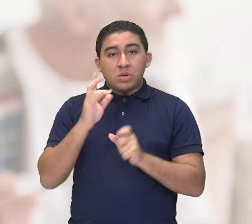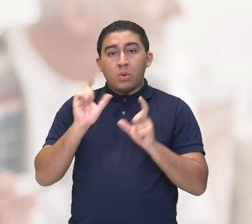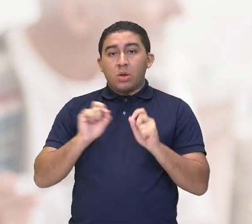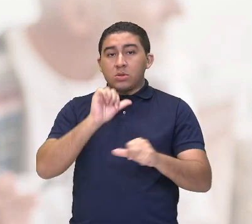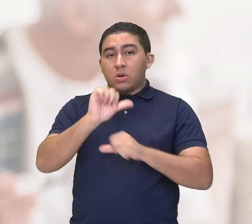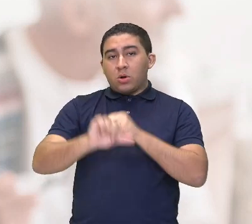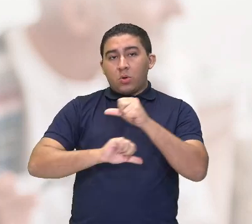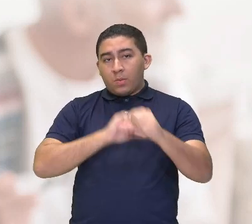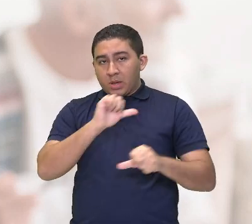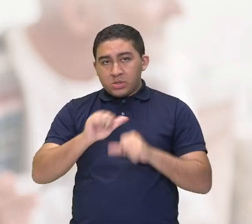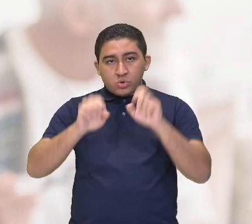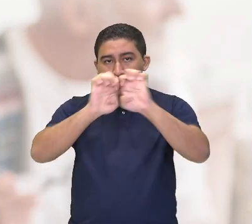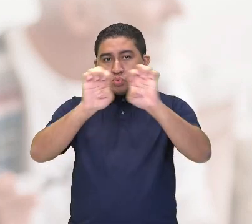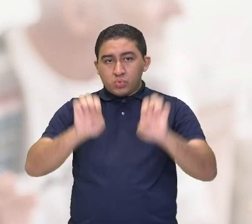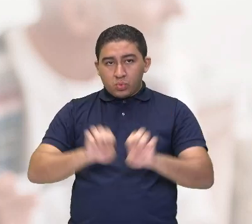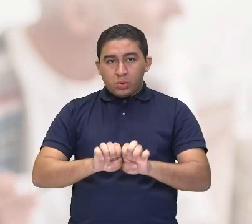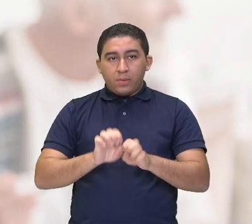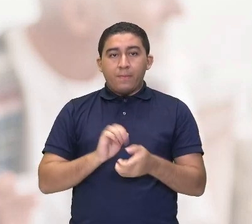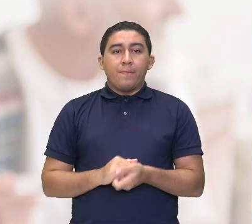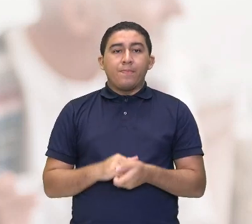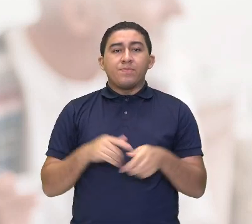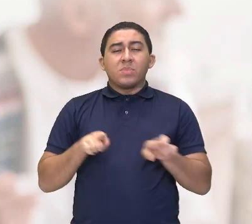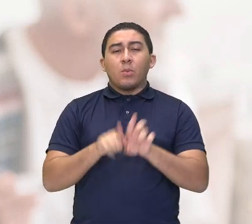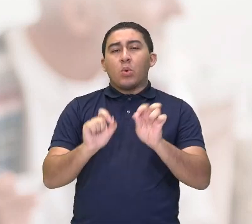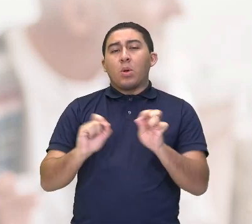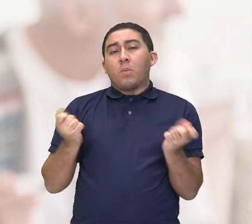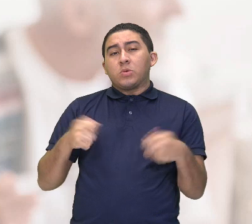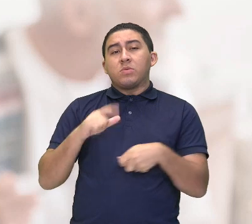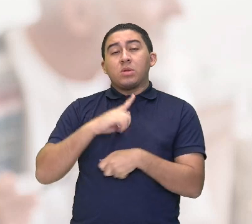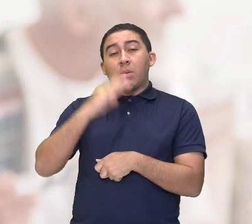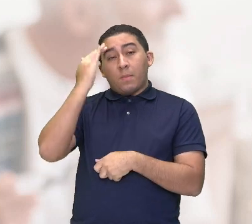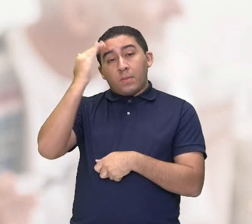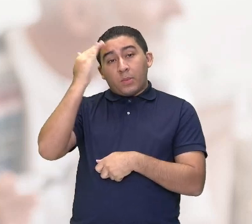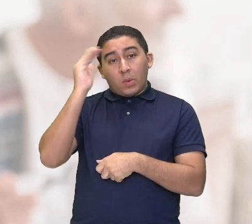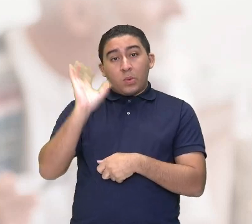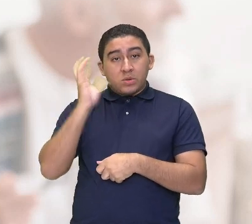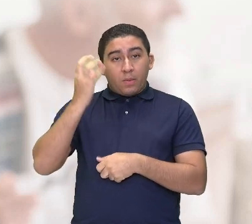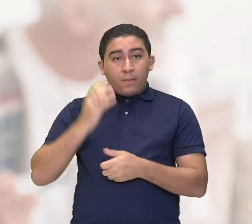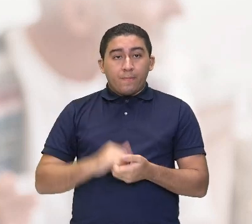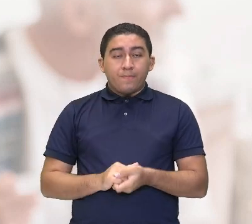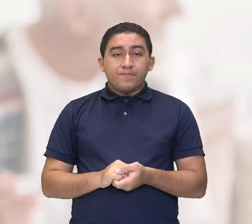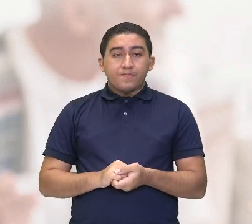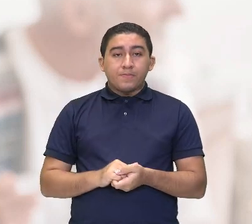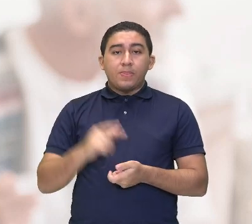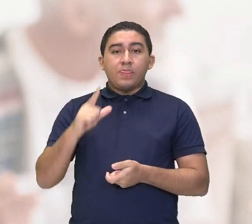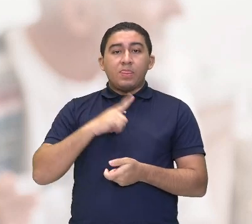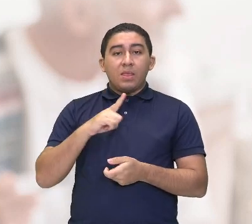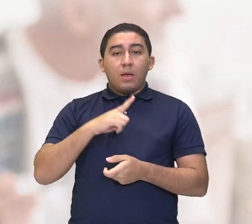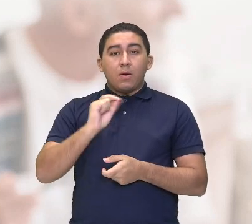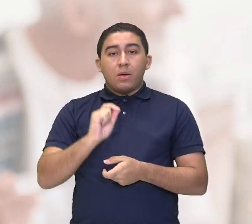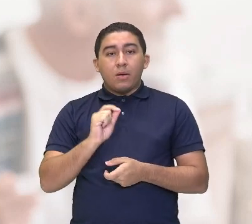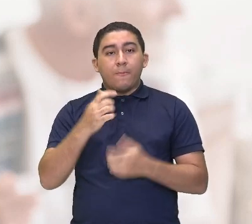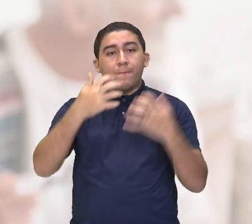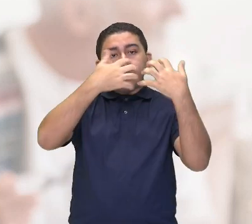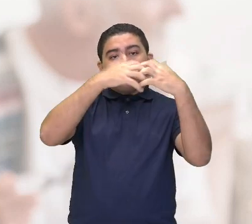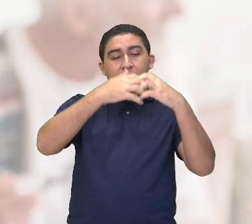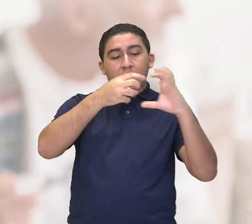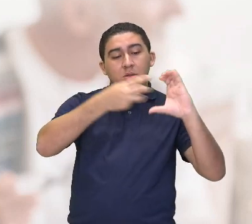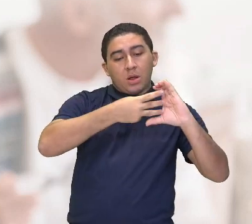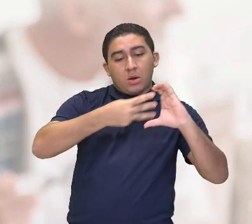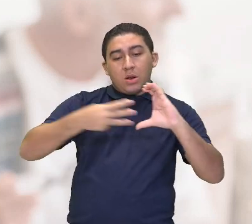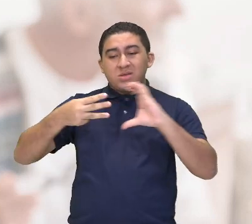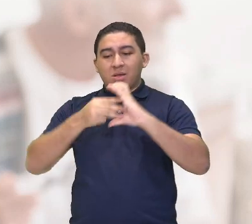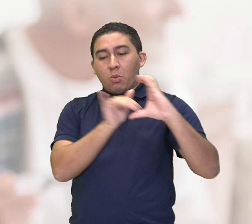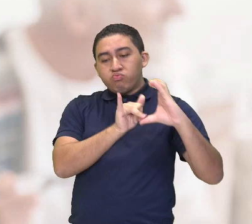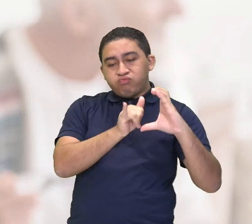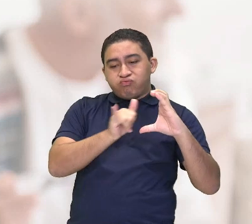mudanças estruturais. O que mais que a gente pode observar de mudança estrutural? Diminuição da velocidade de transmissão dos